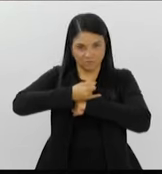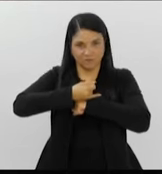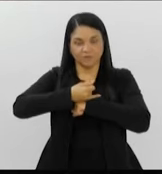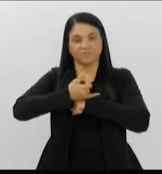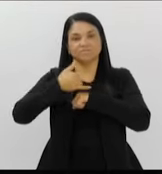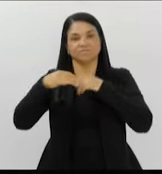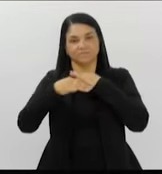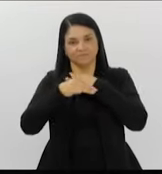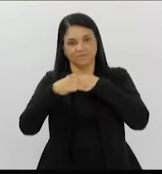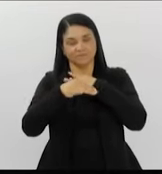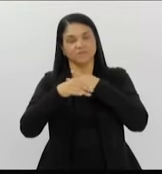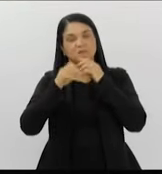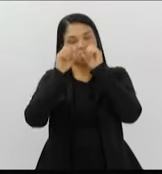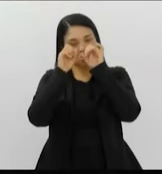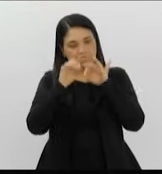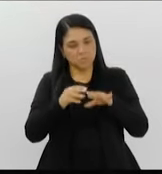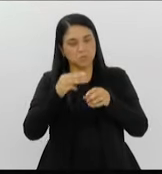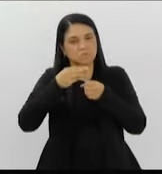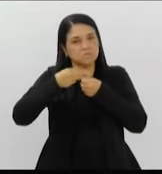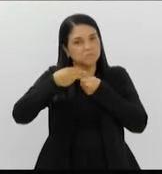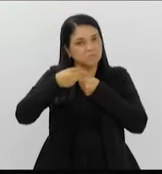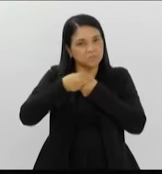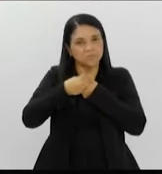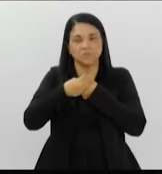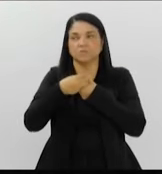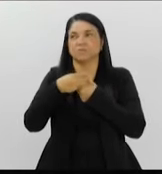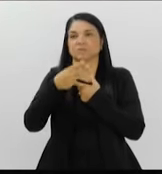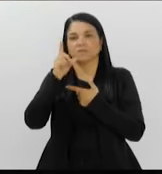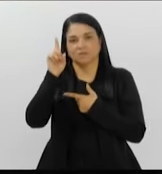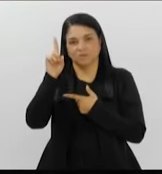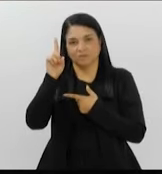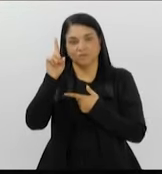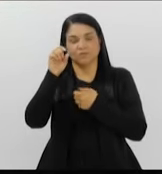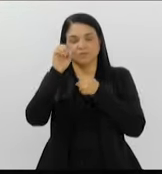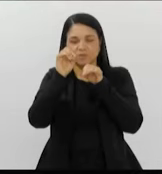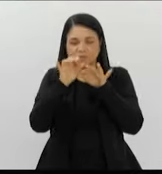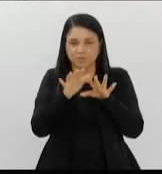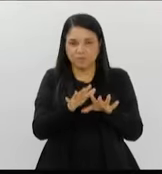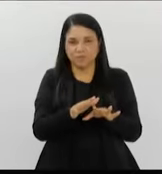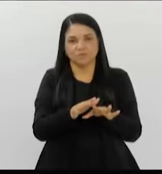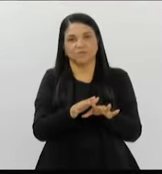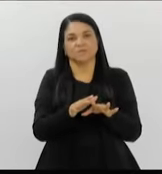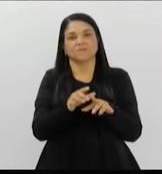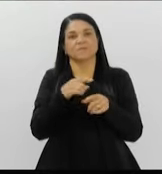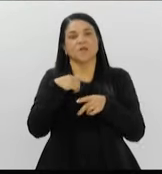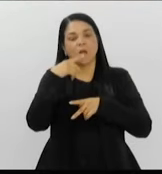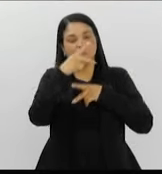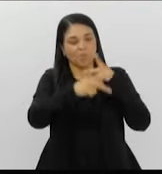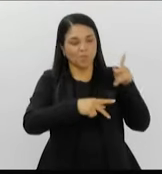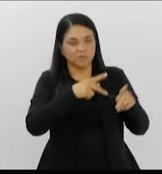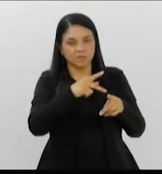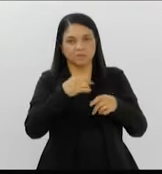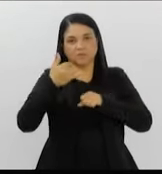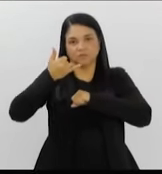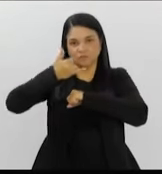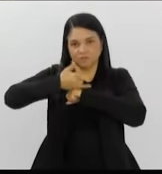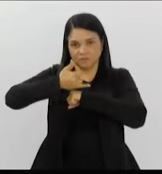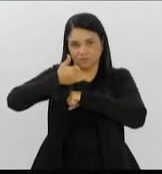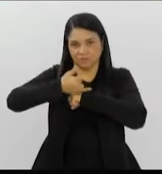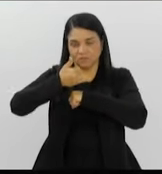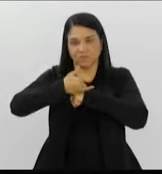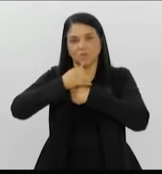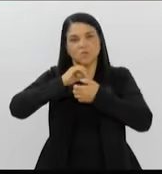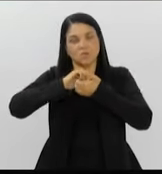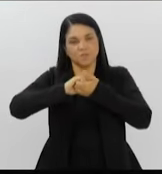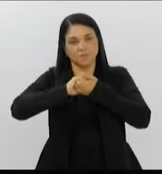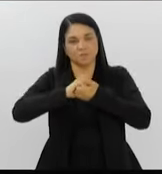continue abençoando muito aquele município que só prospera. Que Deus abençoe também toda a população de Volta Redonda. Cumprimentar